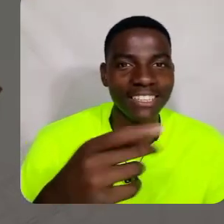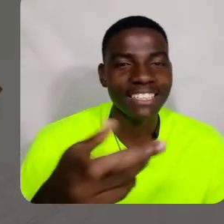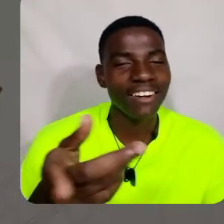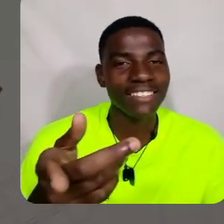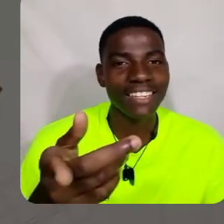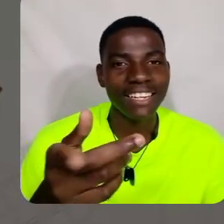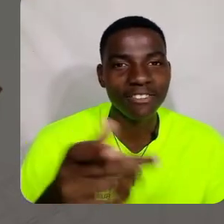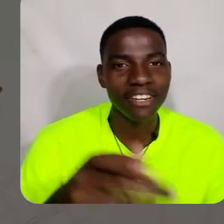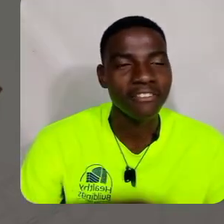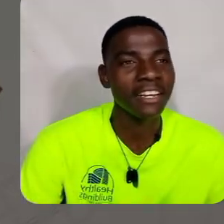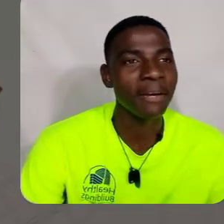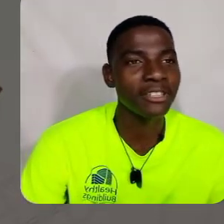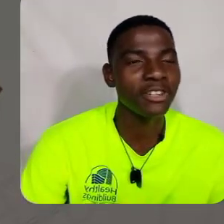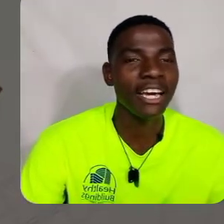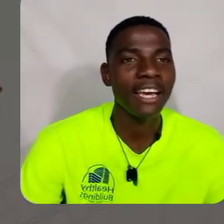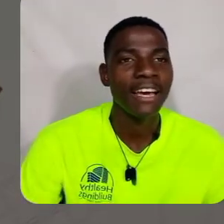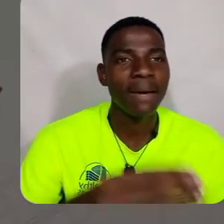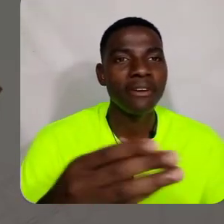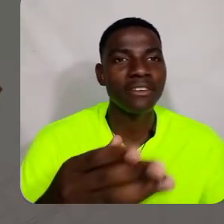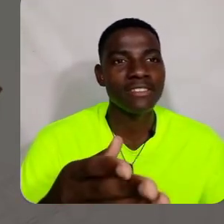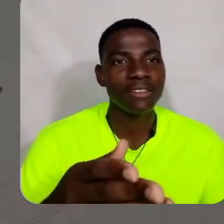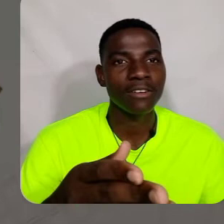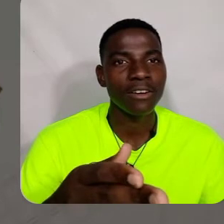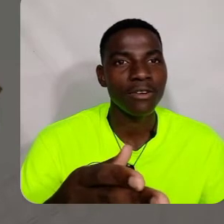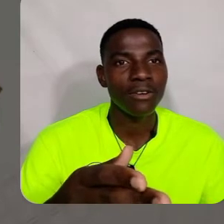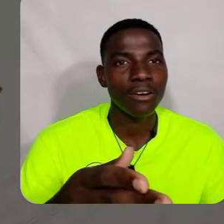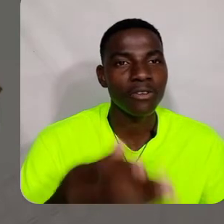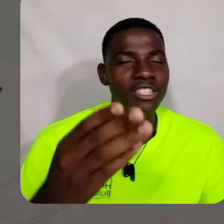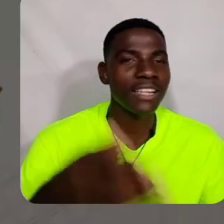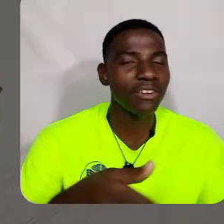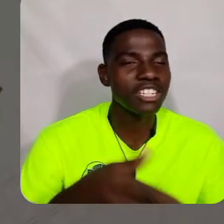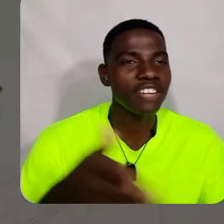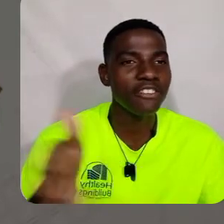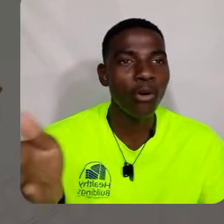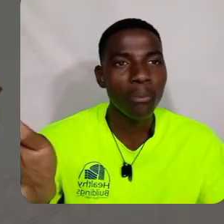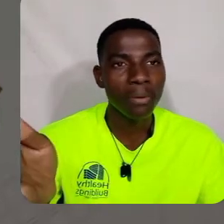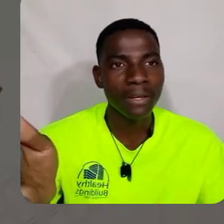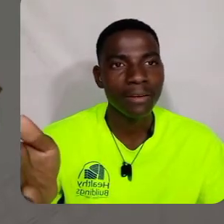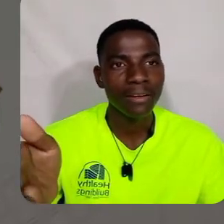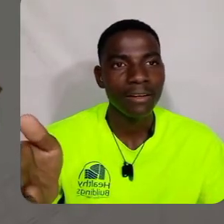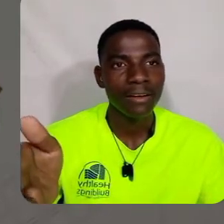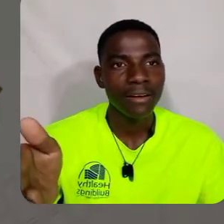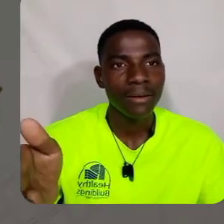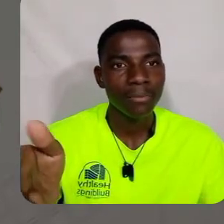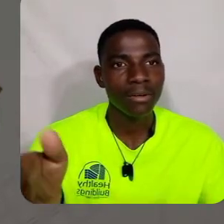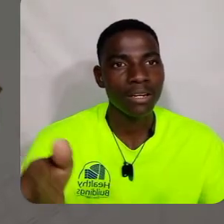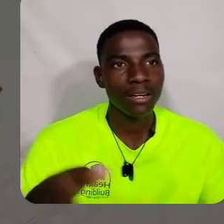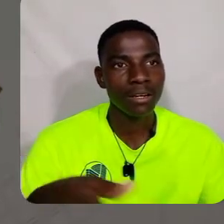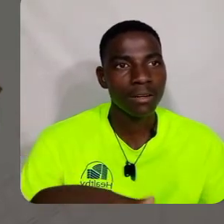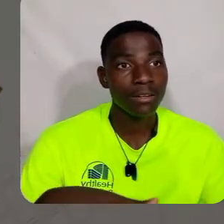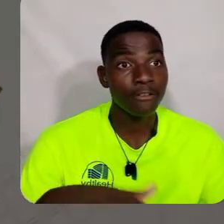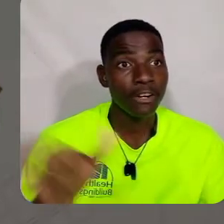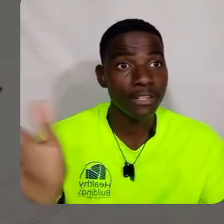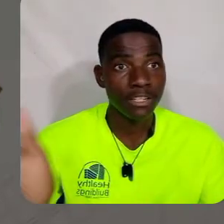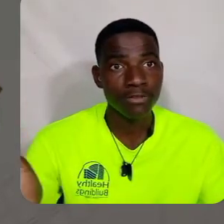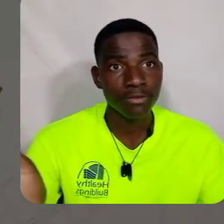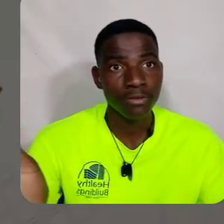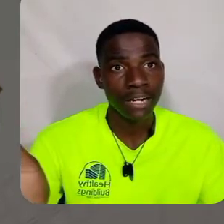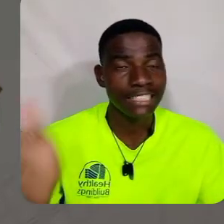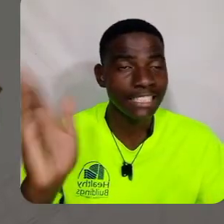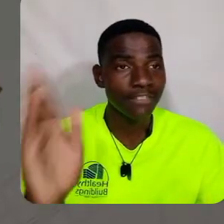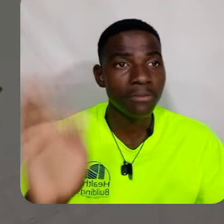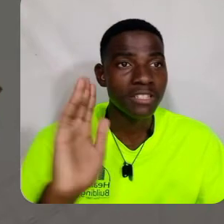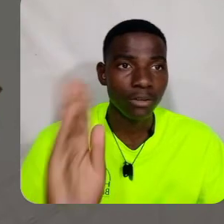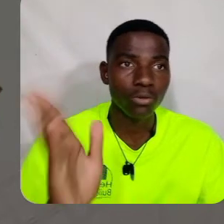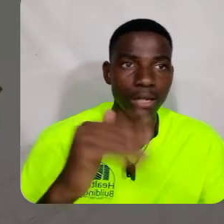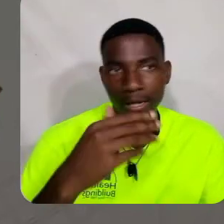triste, mas não, essa lei não vai vir. Mas ok, é meio assim. Os cidadãos devem cumprir, porque foi dito. A